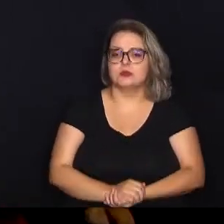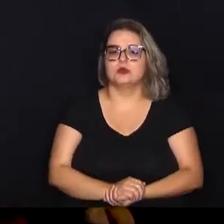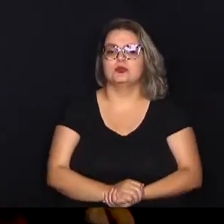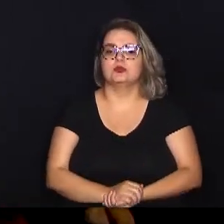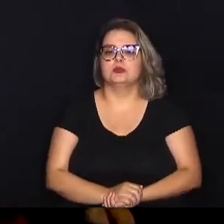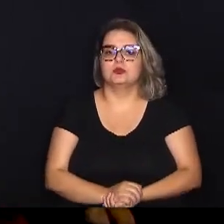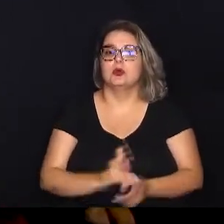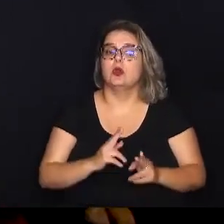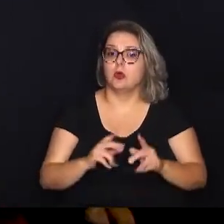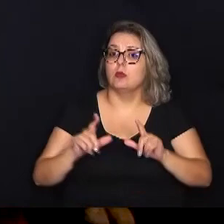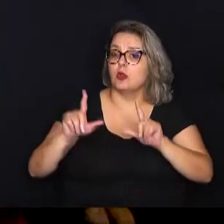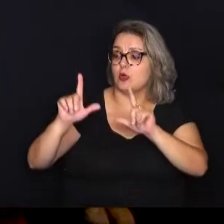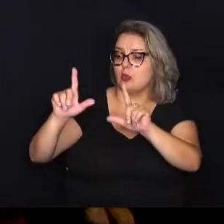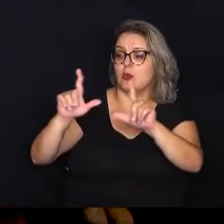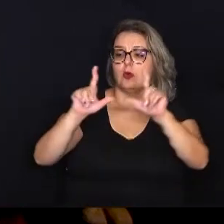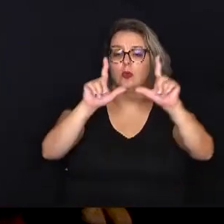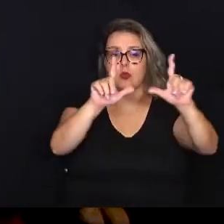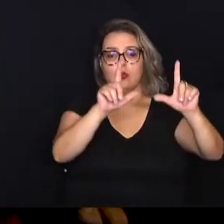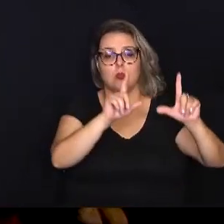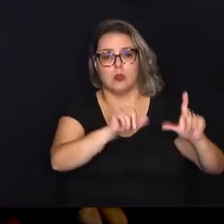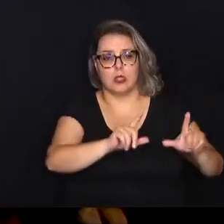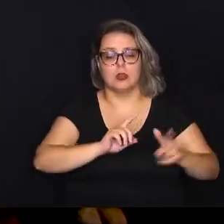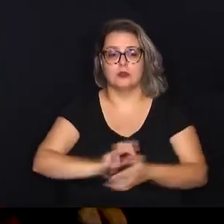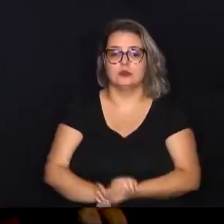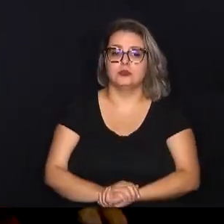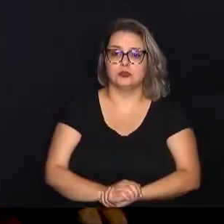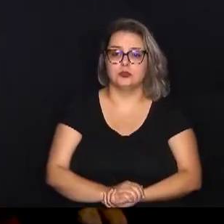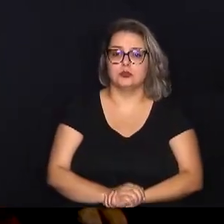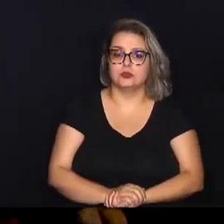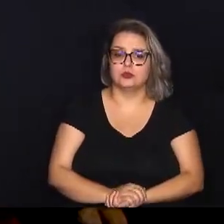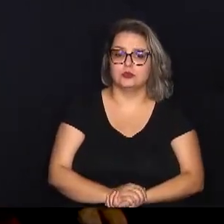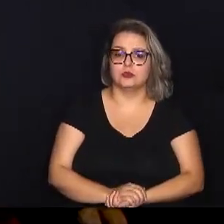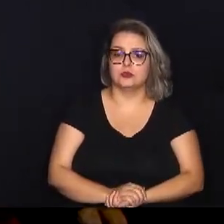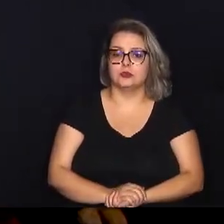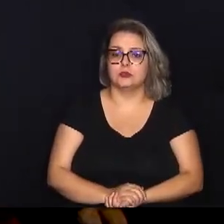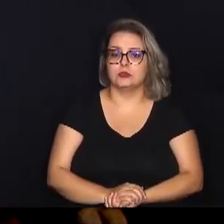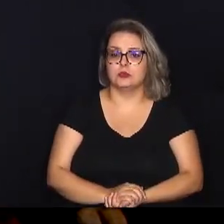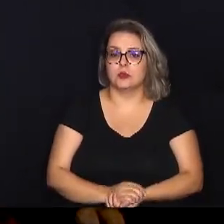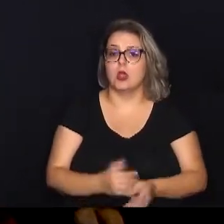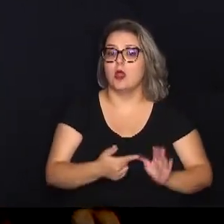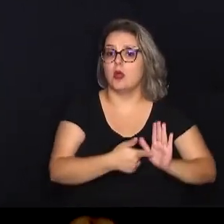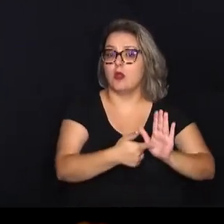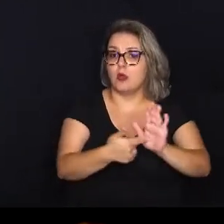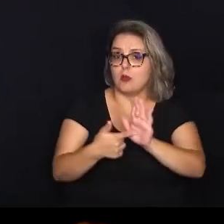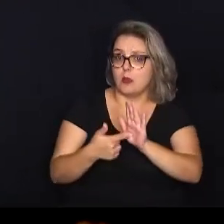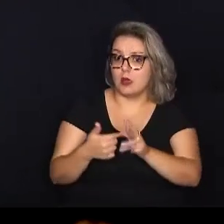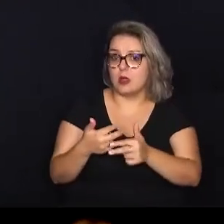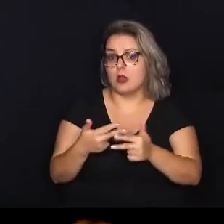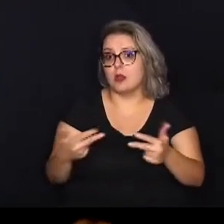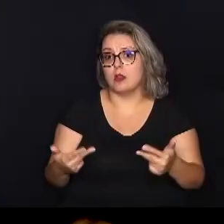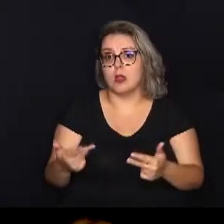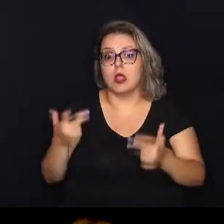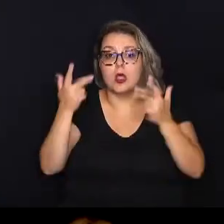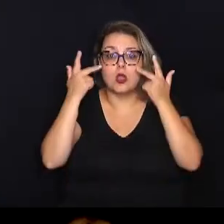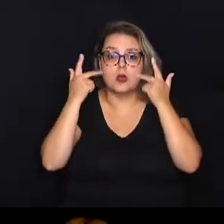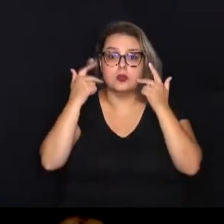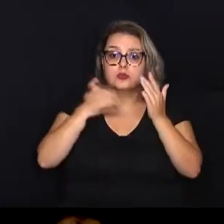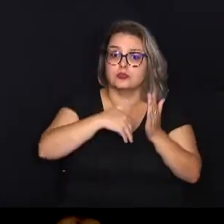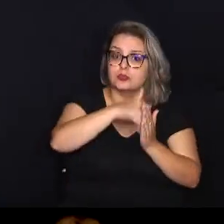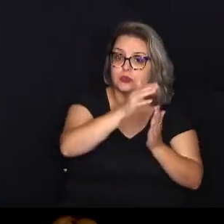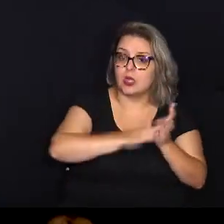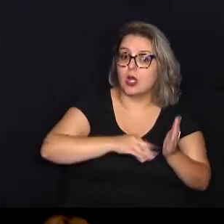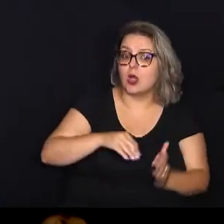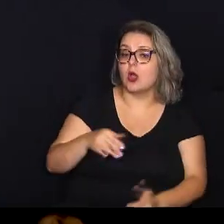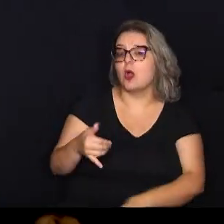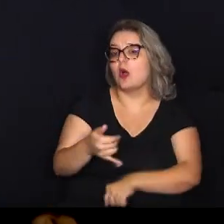artisticamente, como quadros onde finda mostrando coisas que era comum